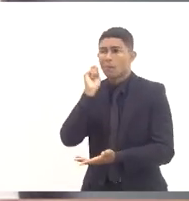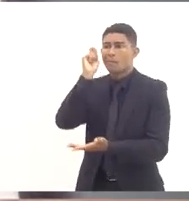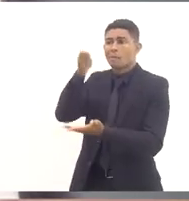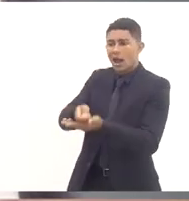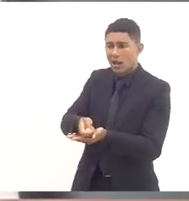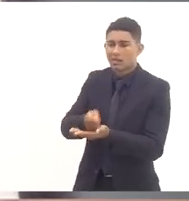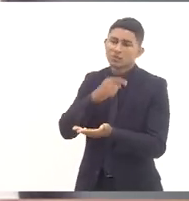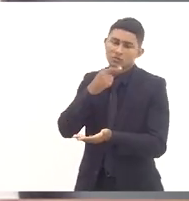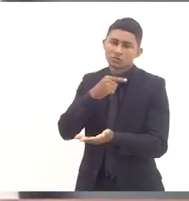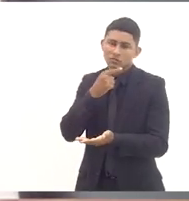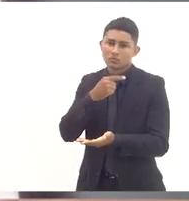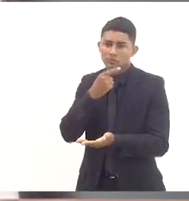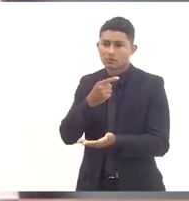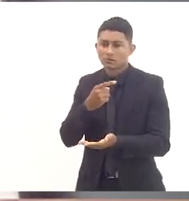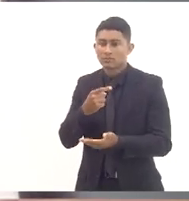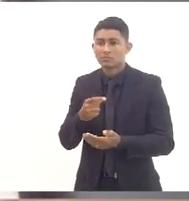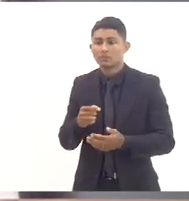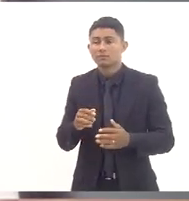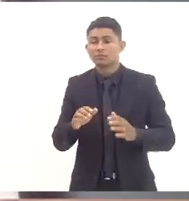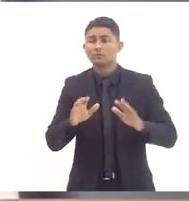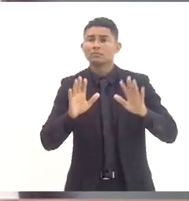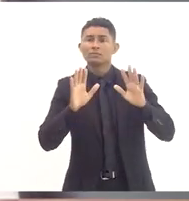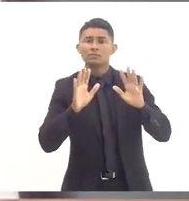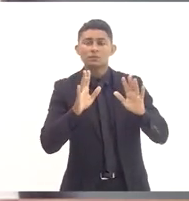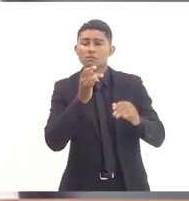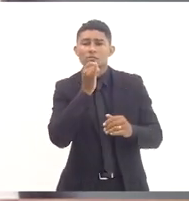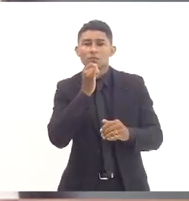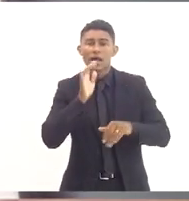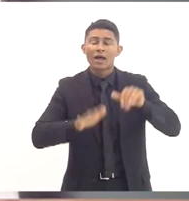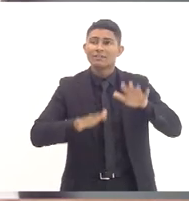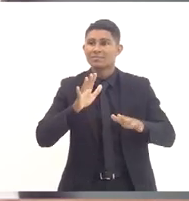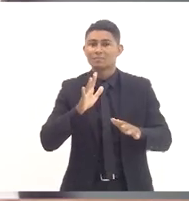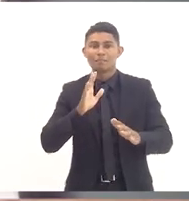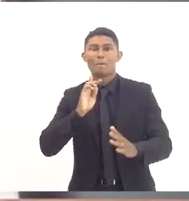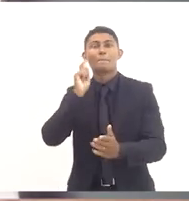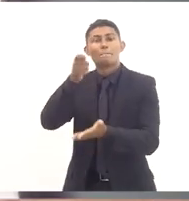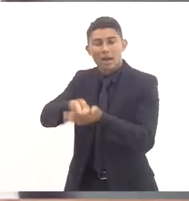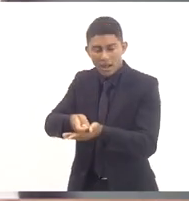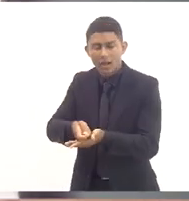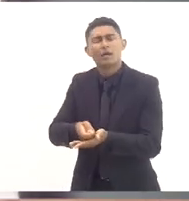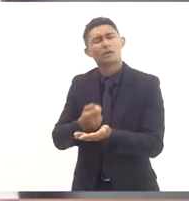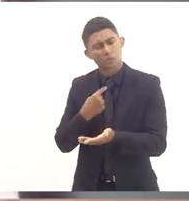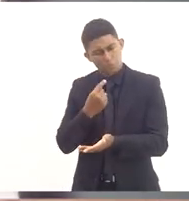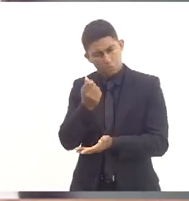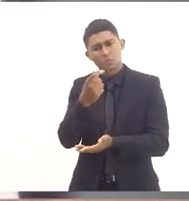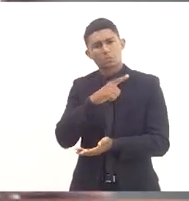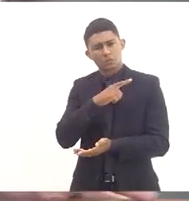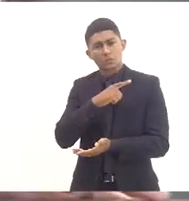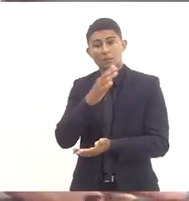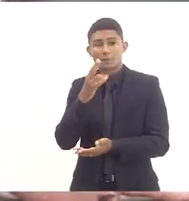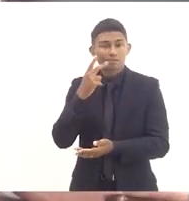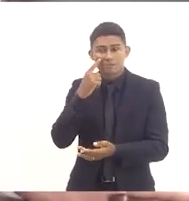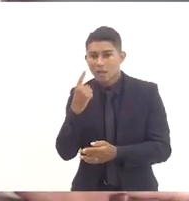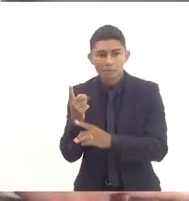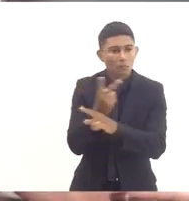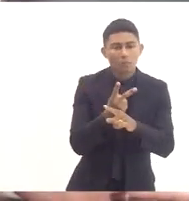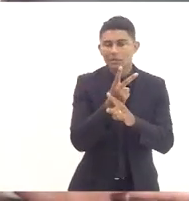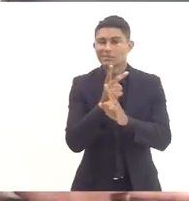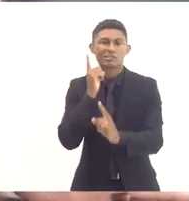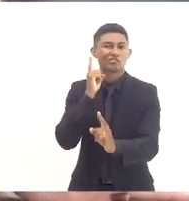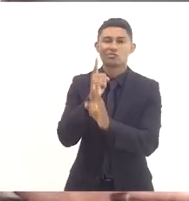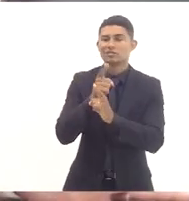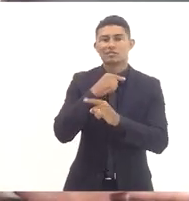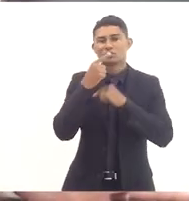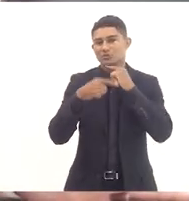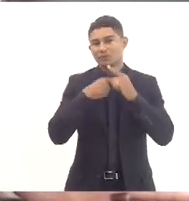no mínimo para ajudar você vezes tem como pagar mas não encontra então eu me compadeço porque